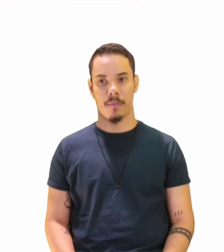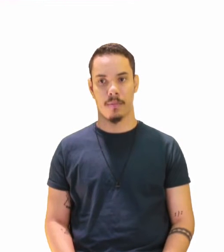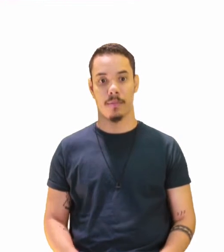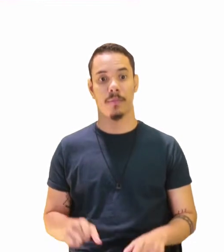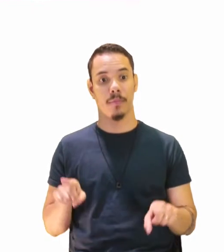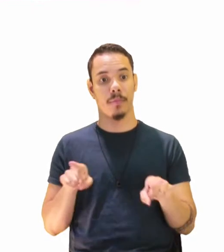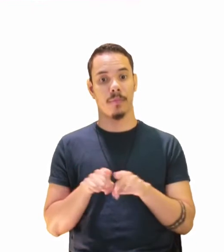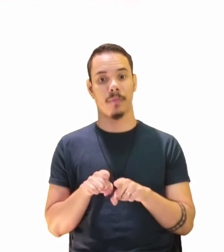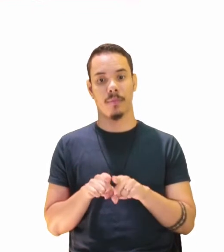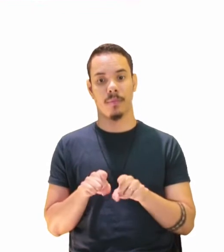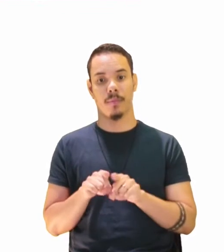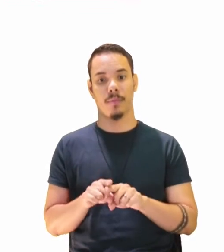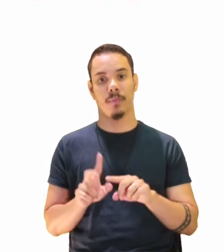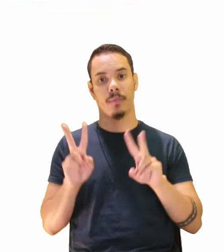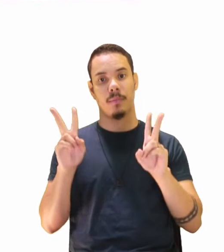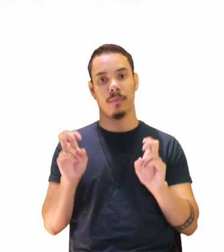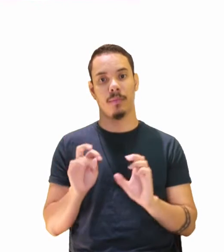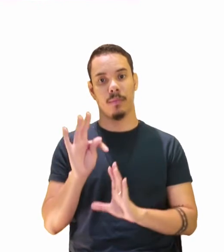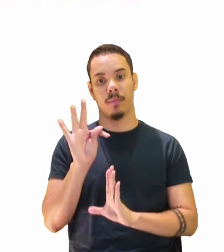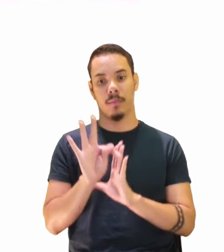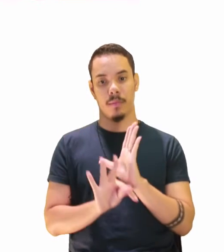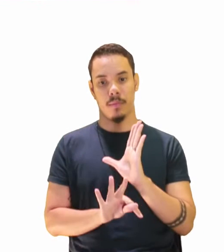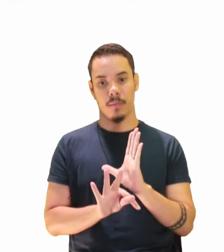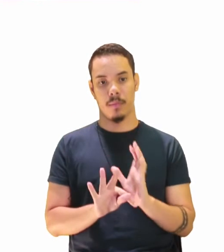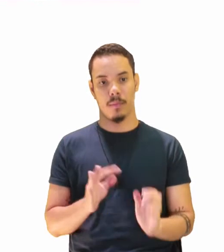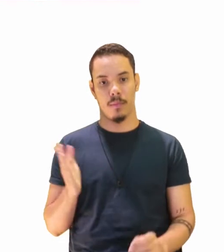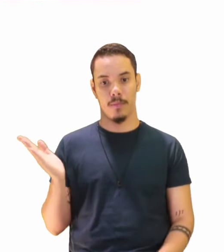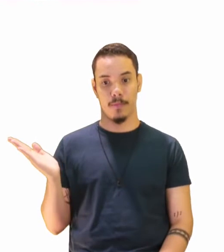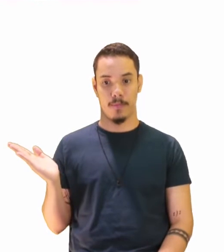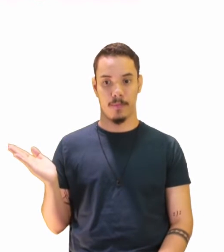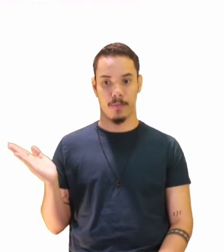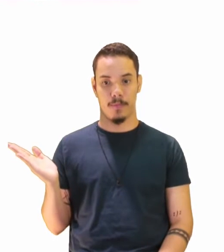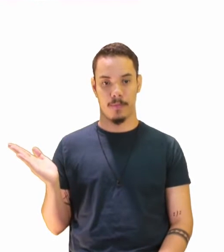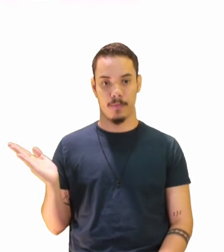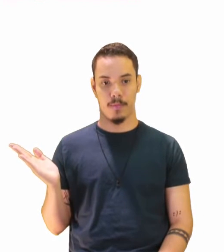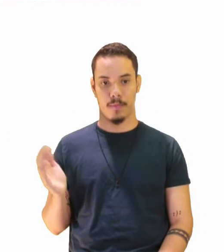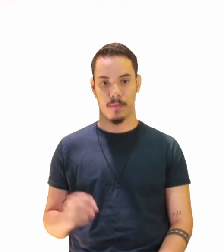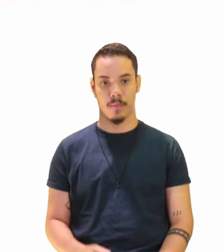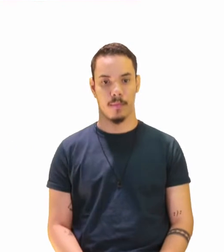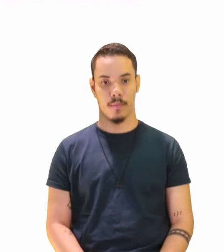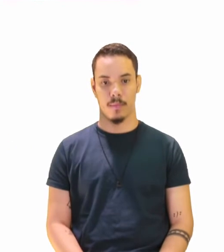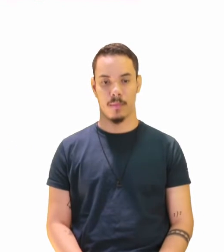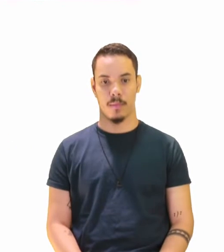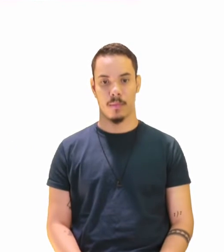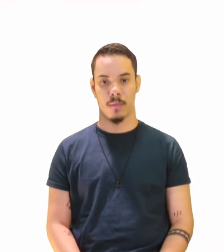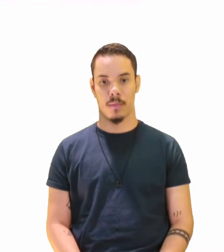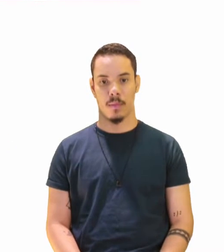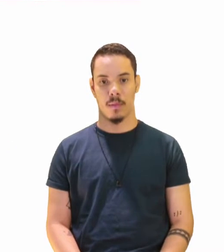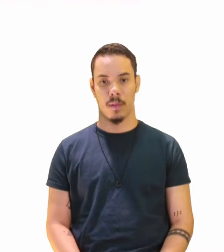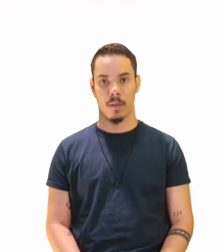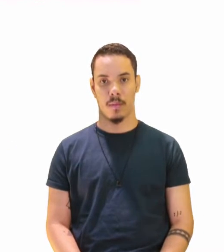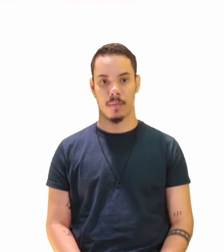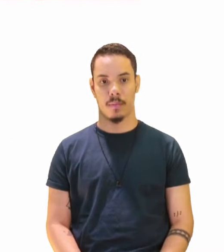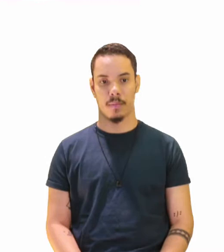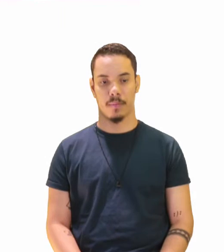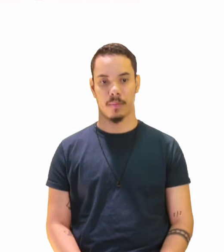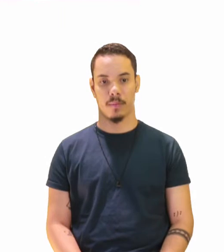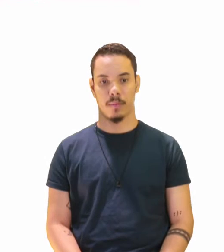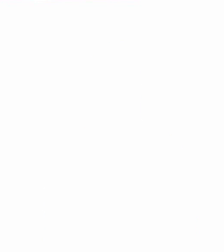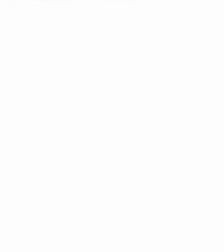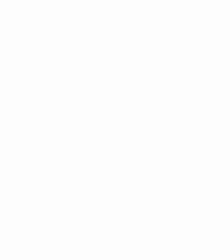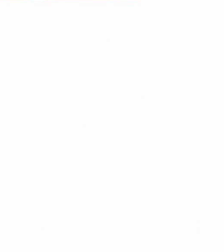amadinhos, de Olavo Bilac. Ó, longe do estéril turbilhão da